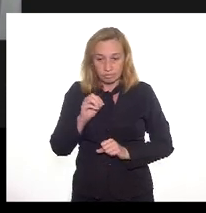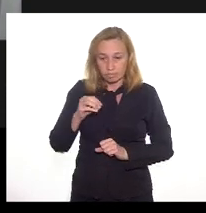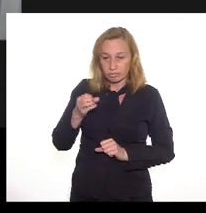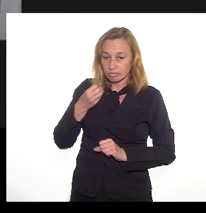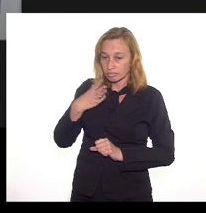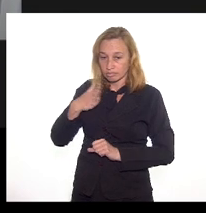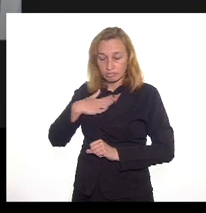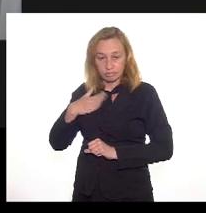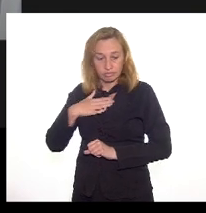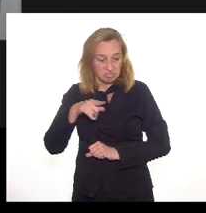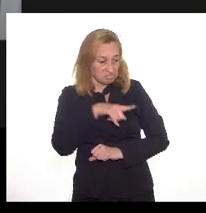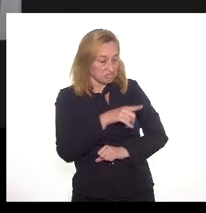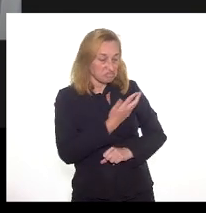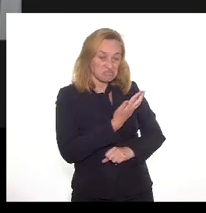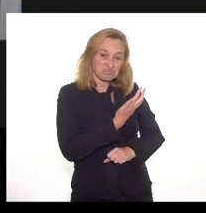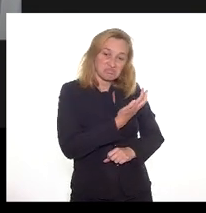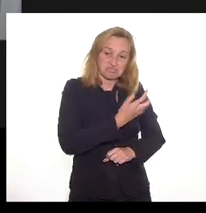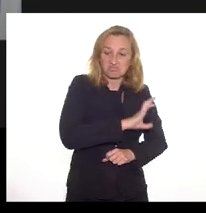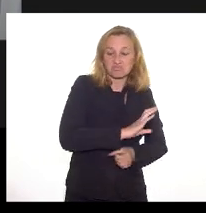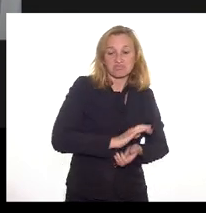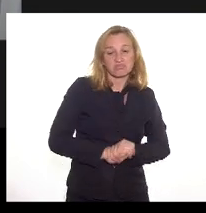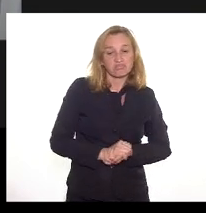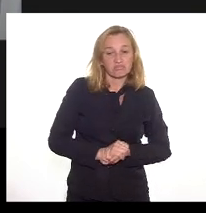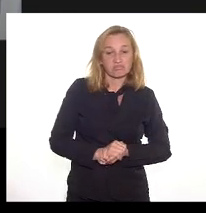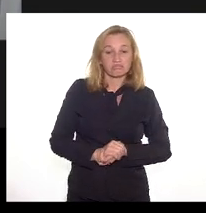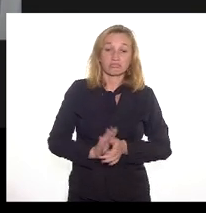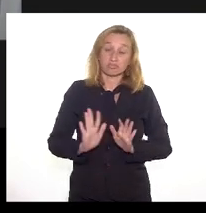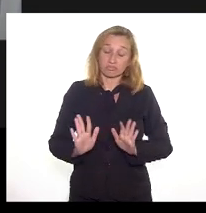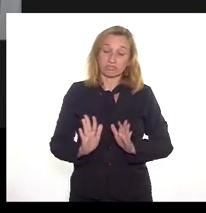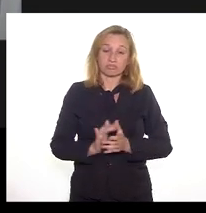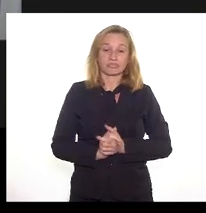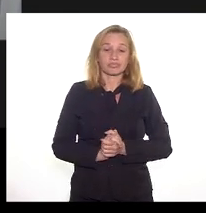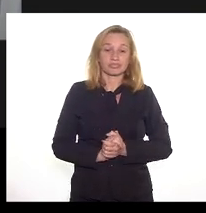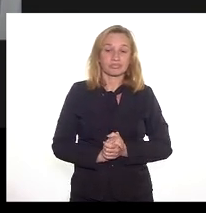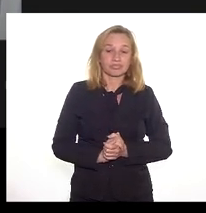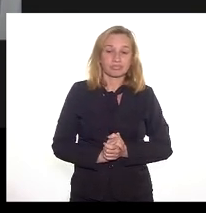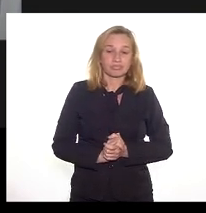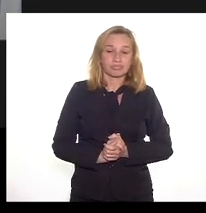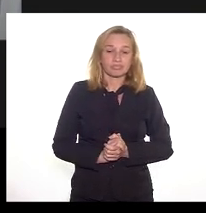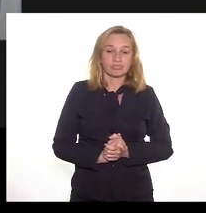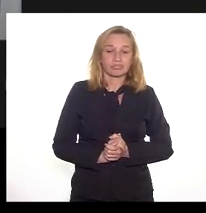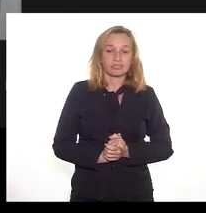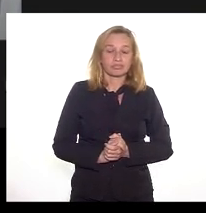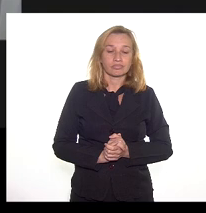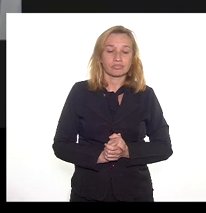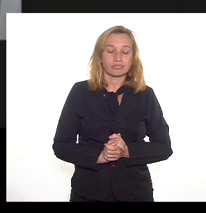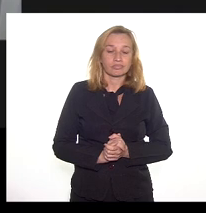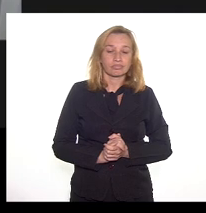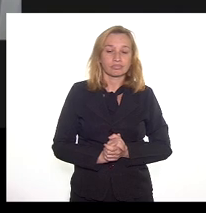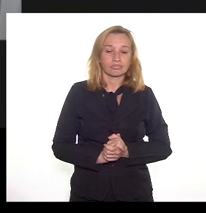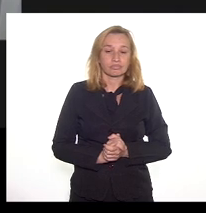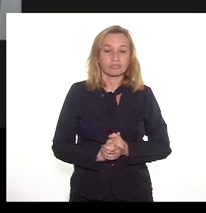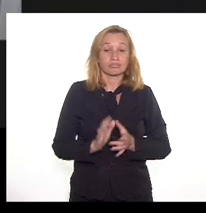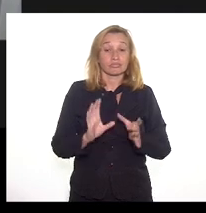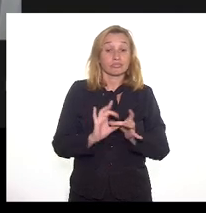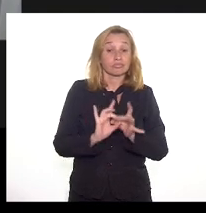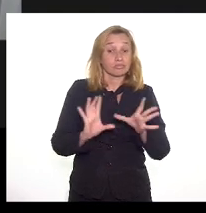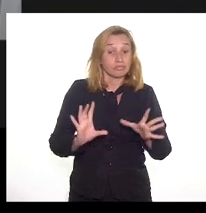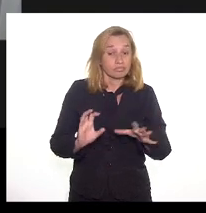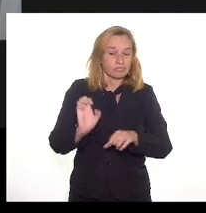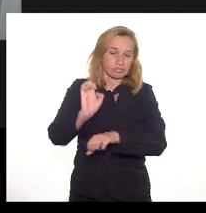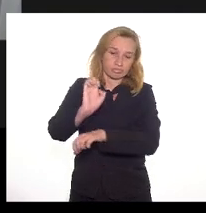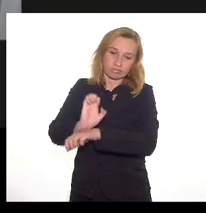pode licitar sem mim. Né? Essa coisa é uma prerrogativa, é uma permissão do